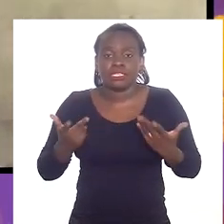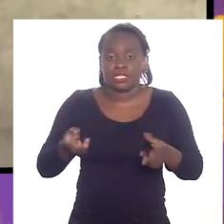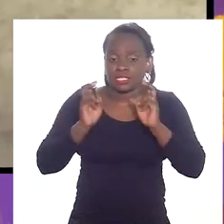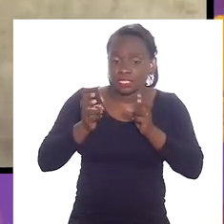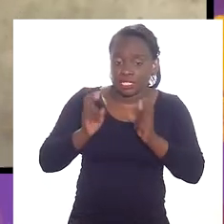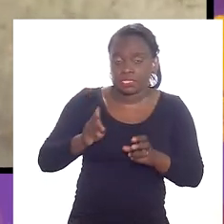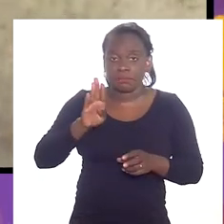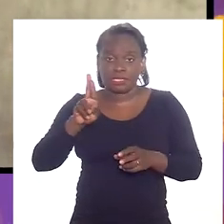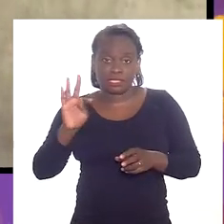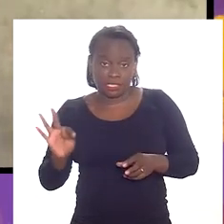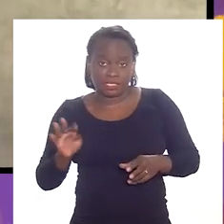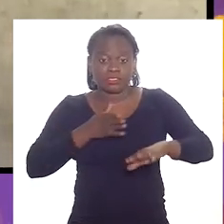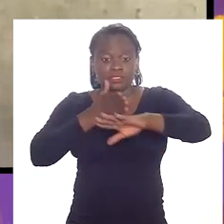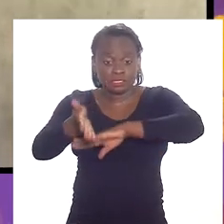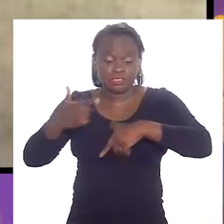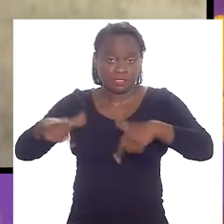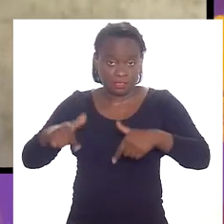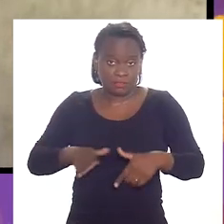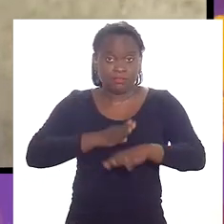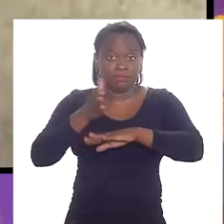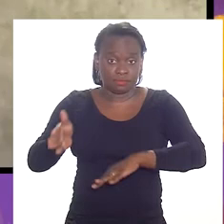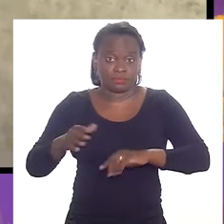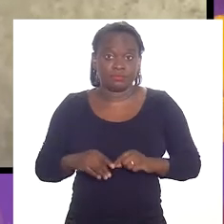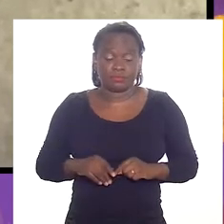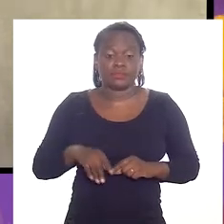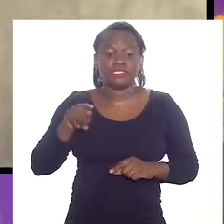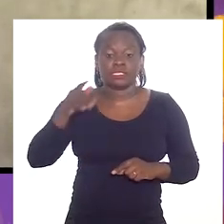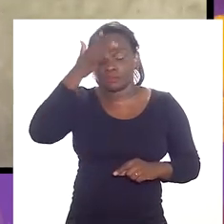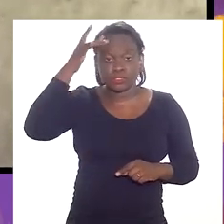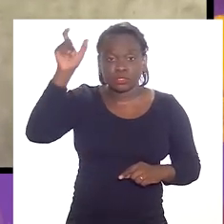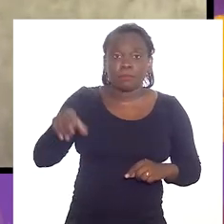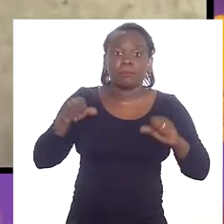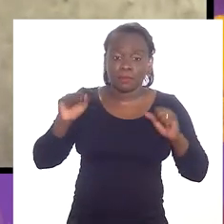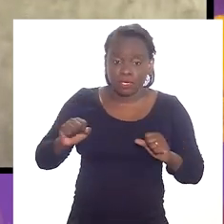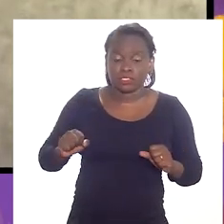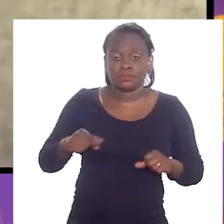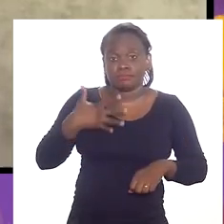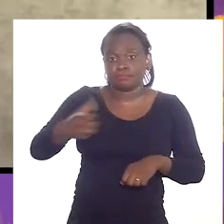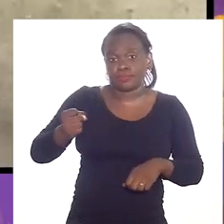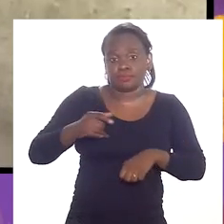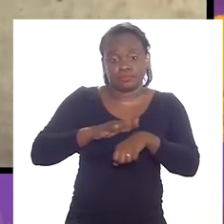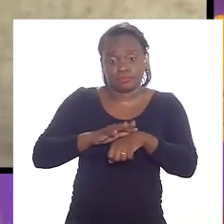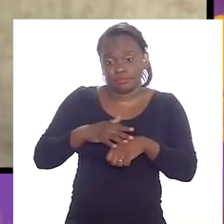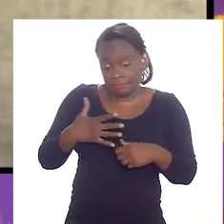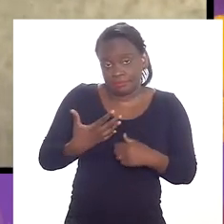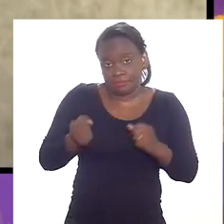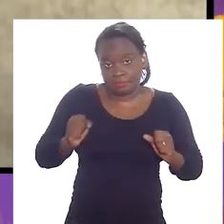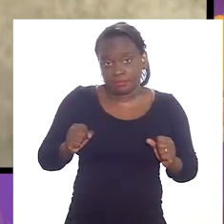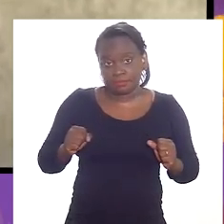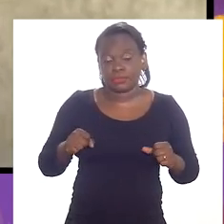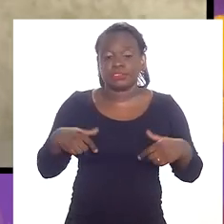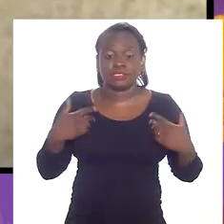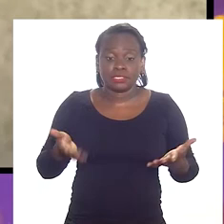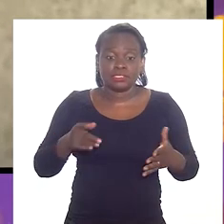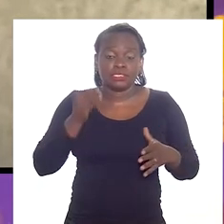coronavírus. Há uma segurança de prática desportiva. Mas nada impede, não digo o Gabigol, que tem um